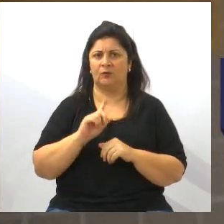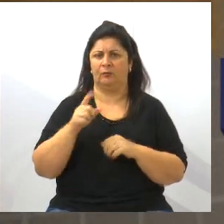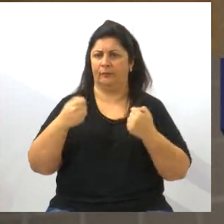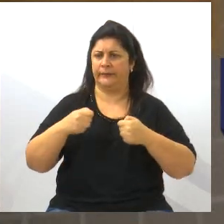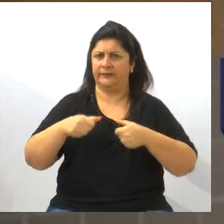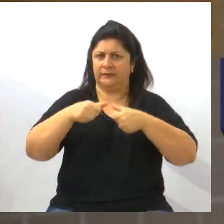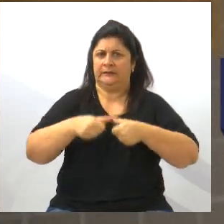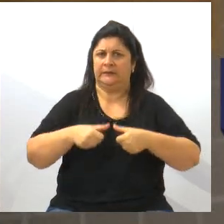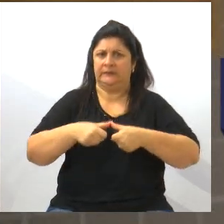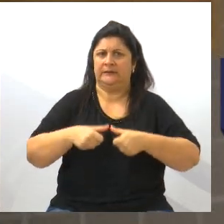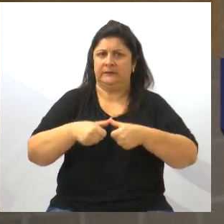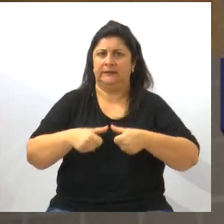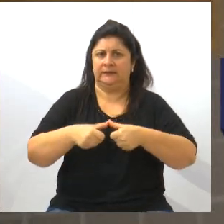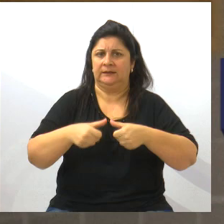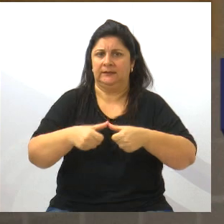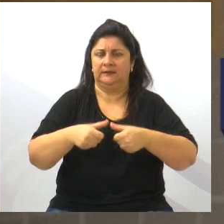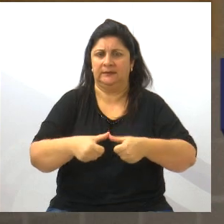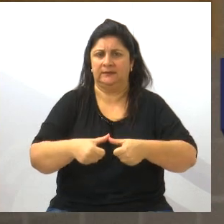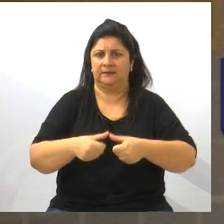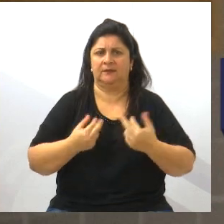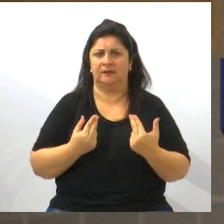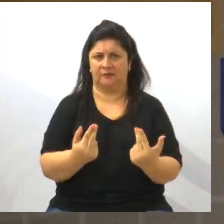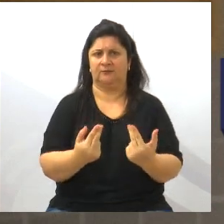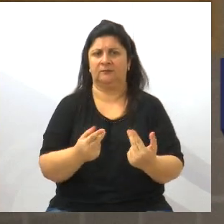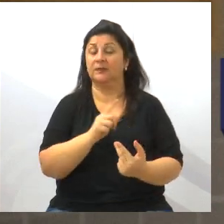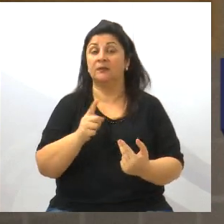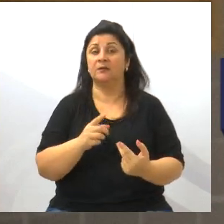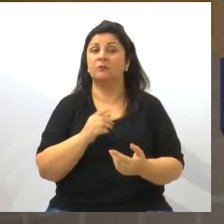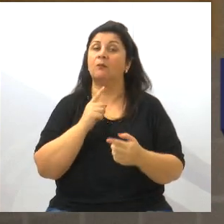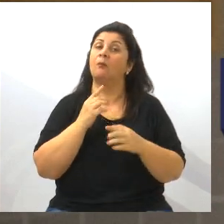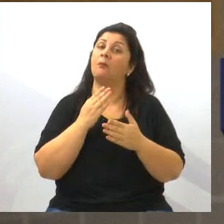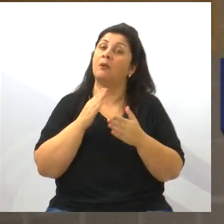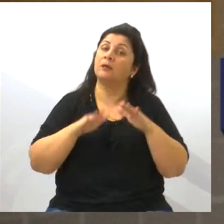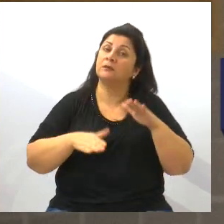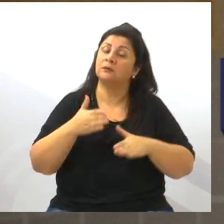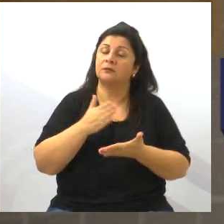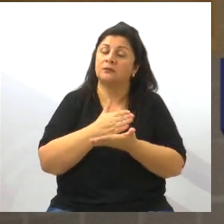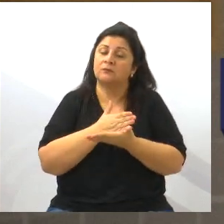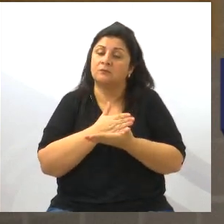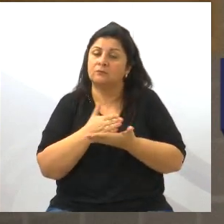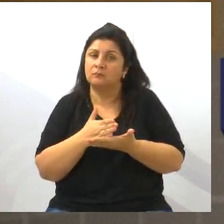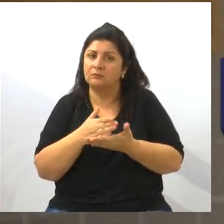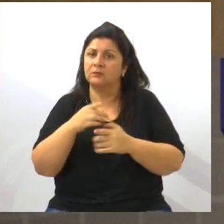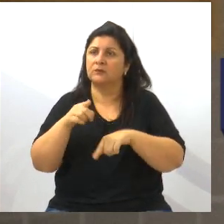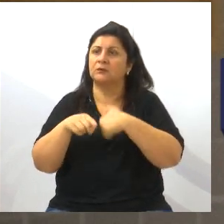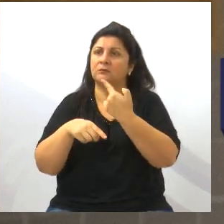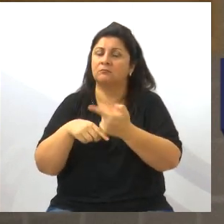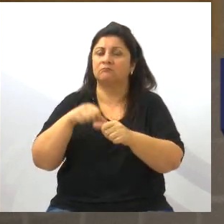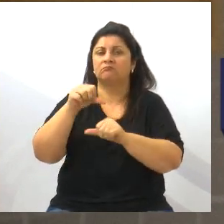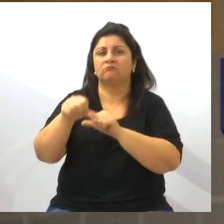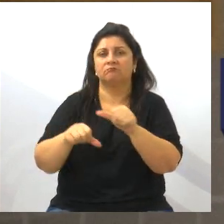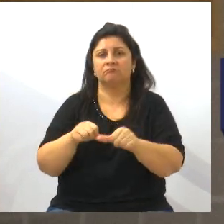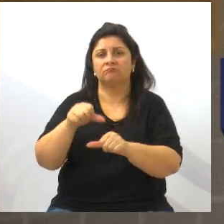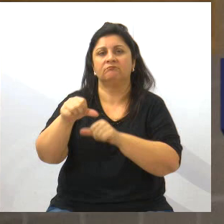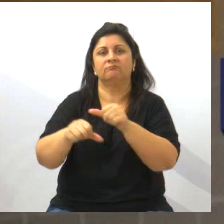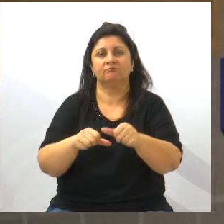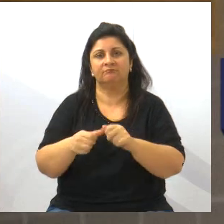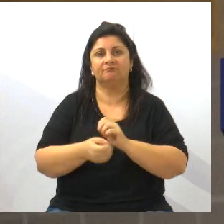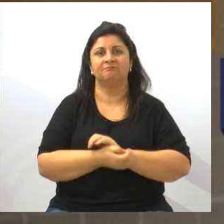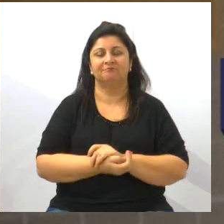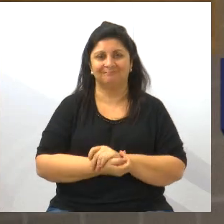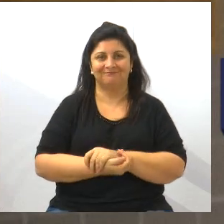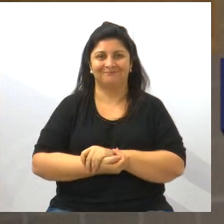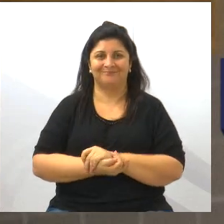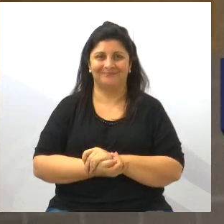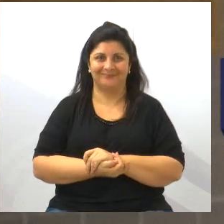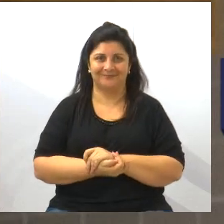eternamente resolvidos naquele momento, pode ser o começo de uma discussão, pode ser o começo de uma ideia a ser desenvolvida,